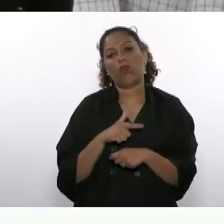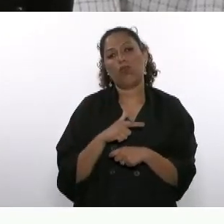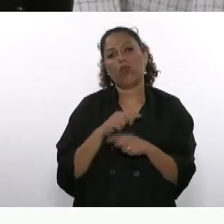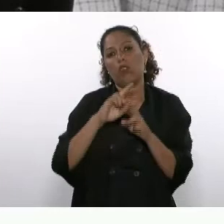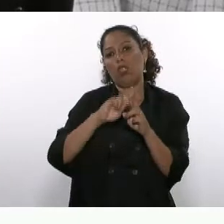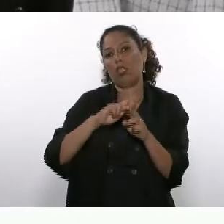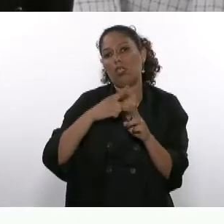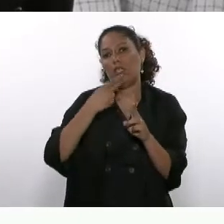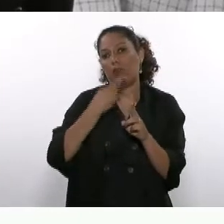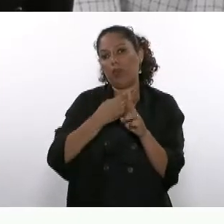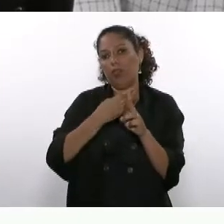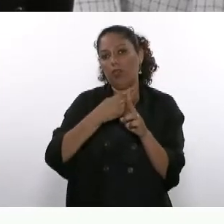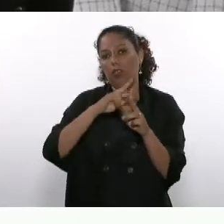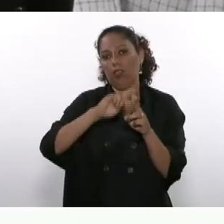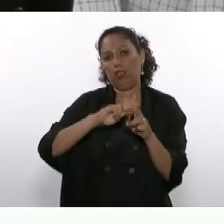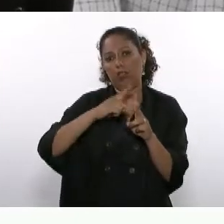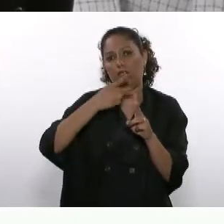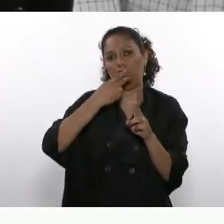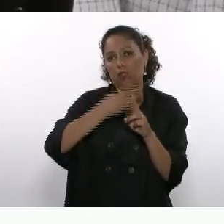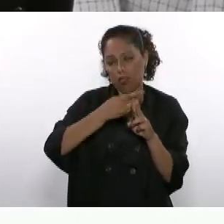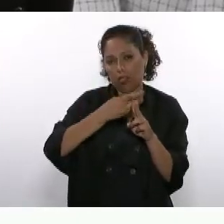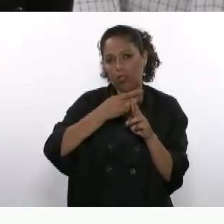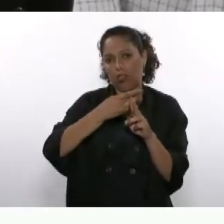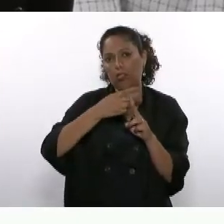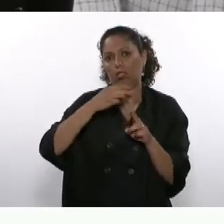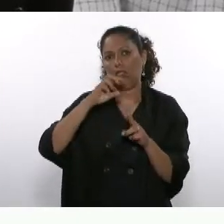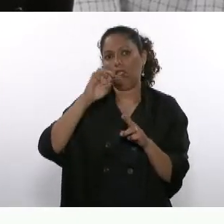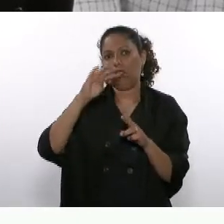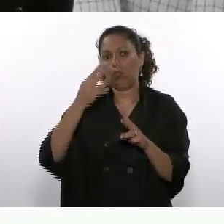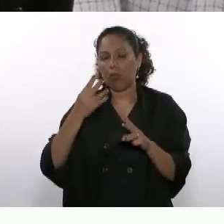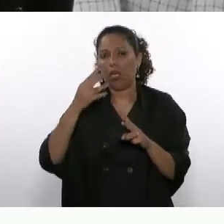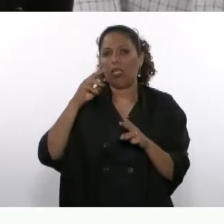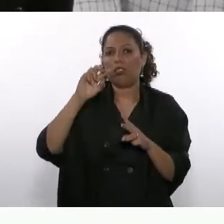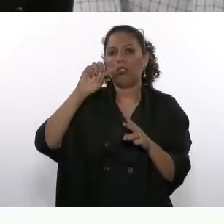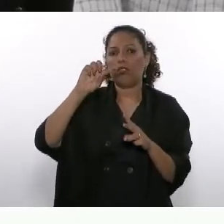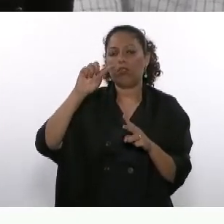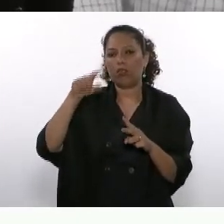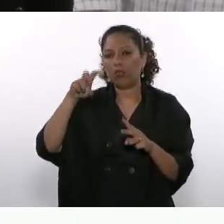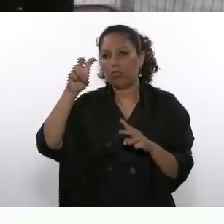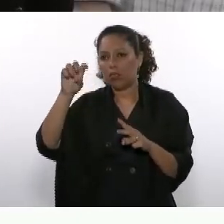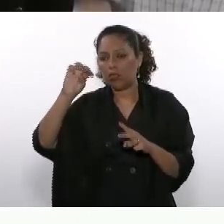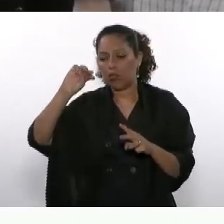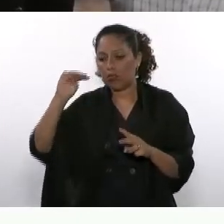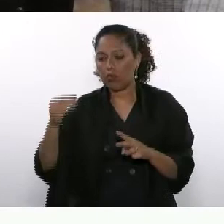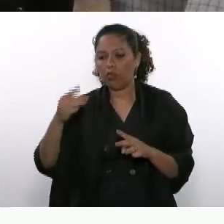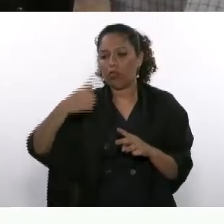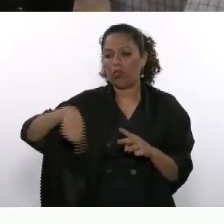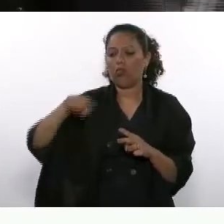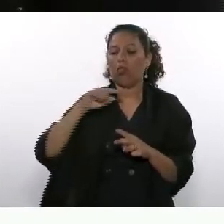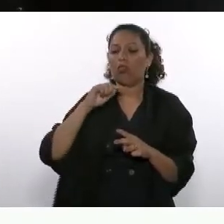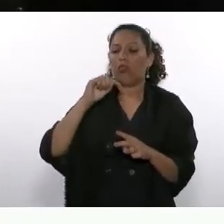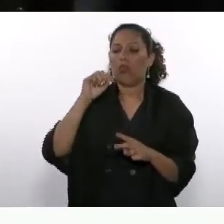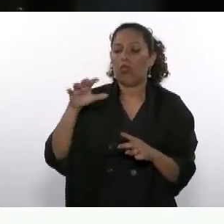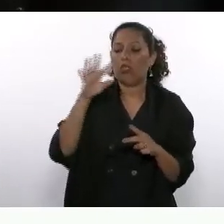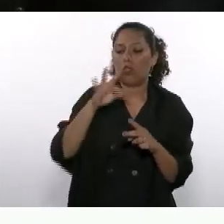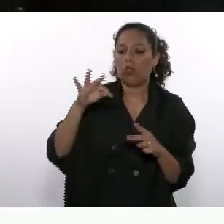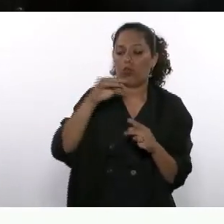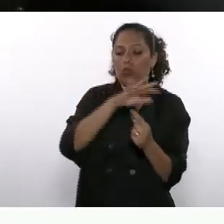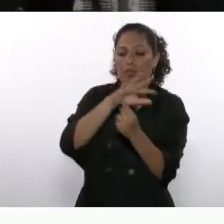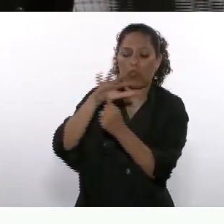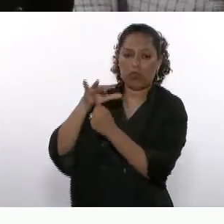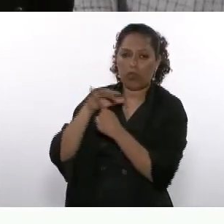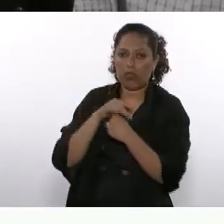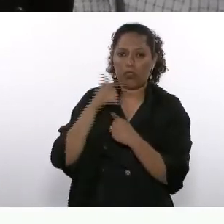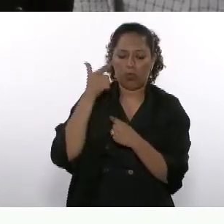triplicar o valor de feiras, passasse para em torno de 4 ou 5 milhões, a gente participaria de quase todas as feiras com grande demanda. Mas o